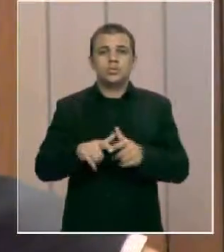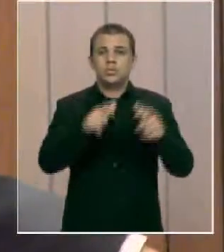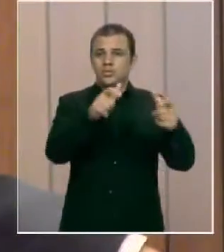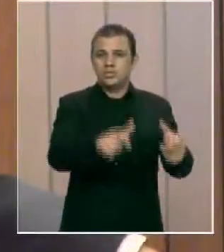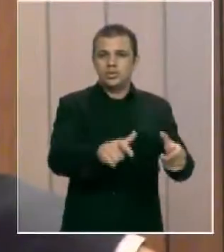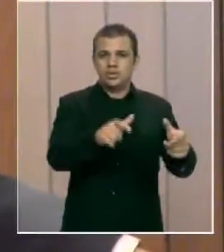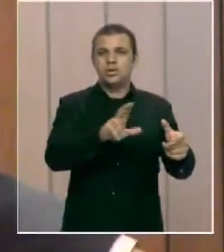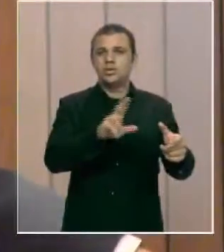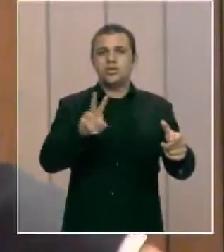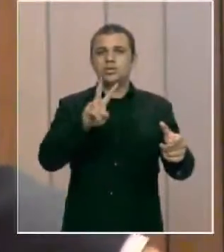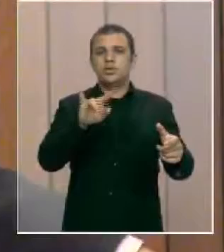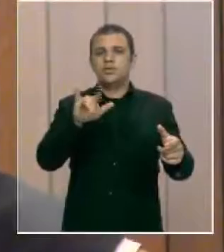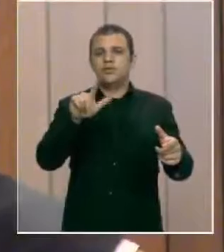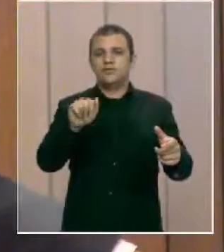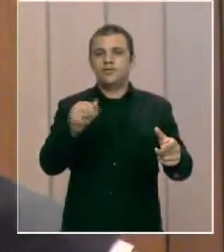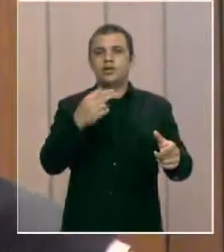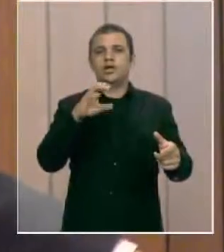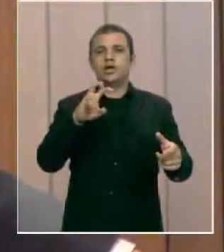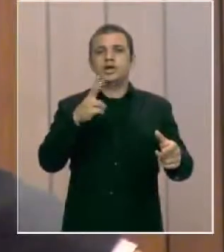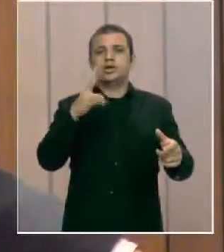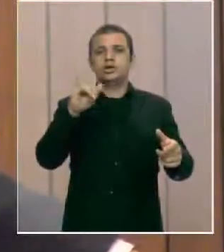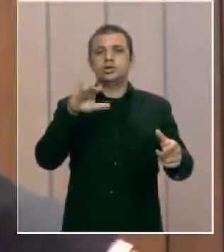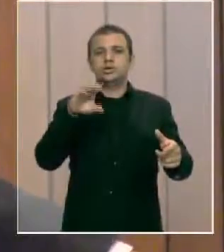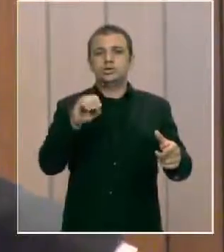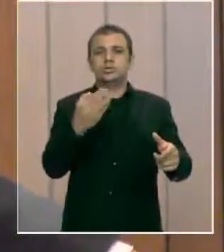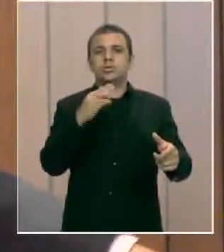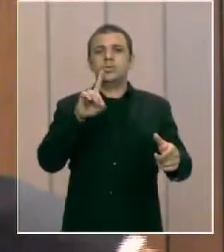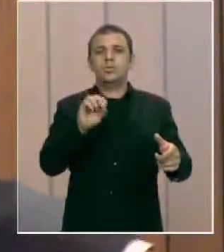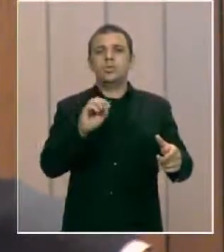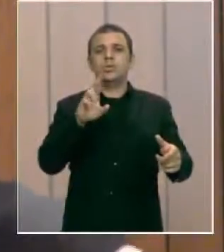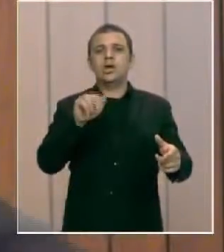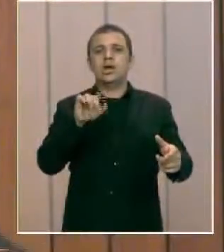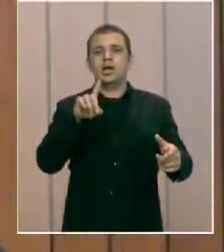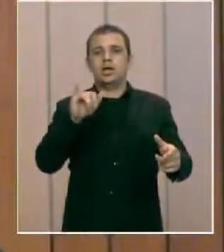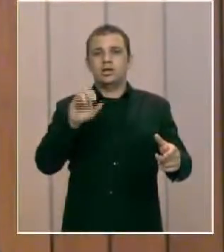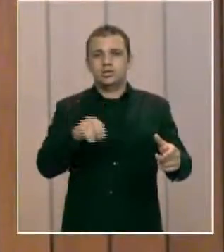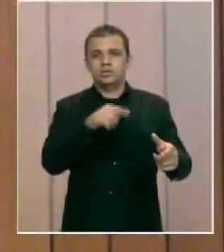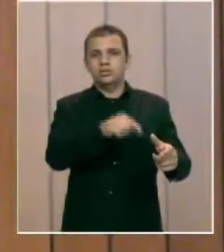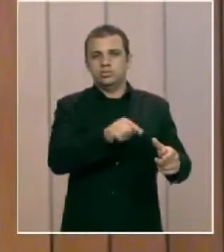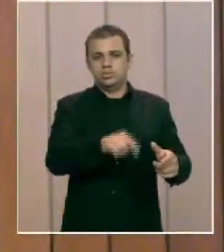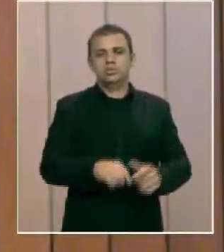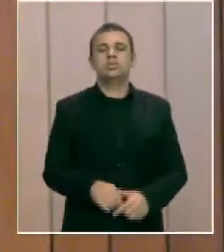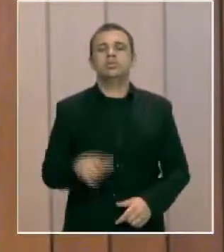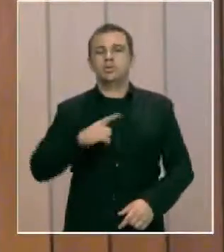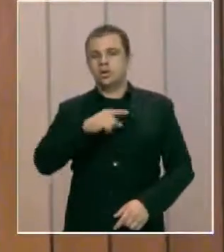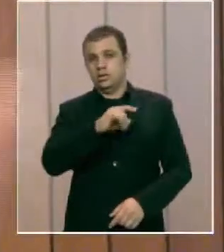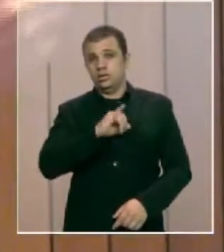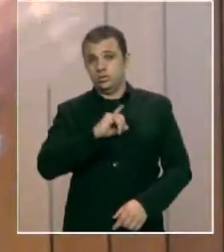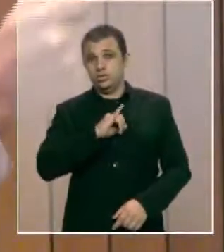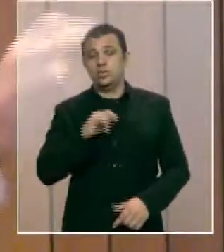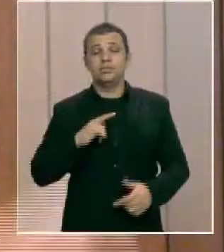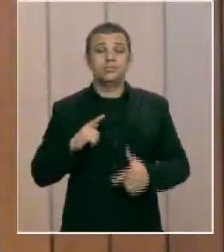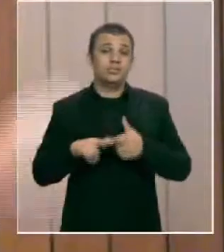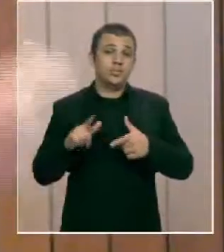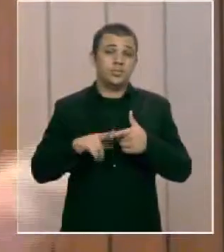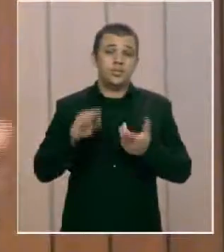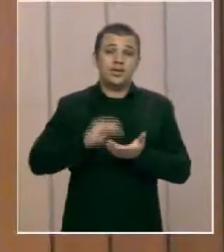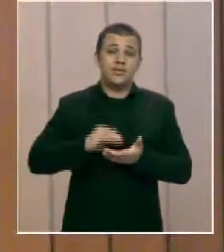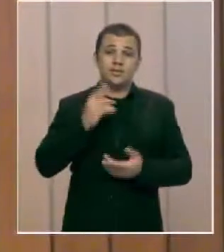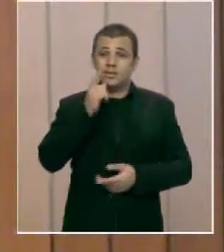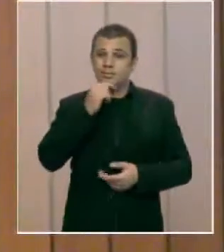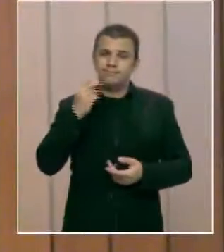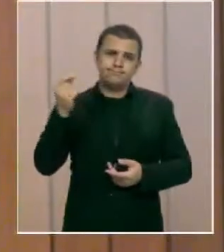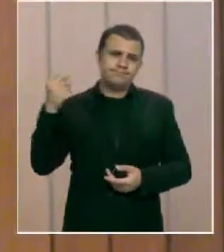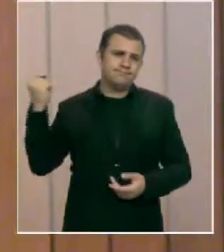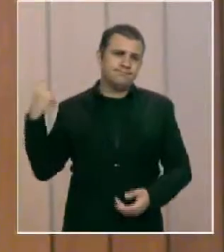Imperatriz. A Vila Chico do Rádio há muitos anos tem esse problema de falta de água e não se resolvia esse